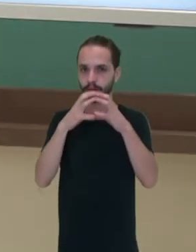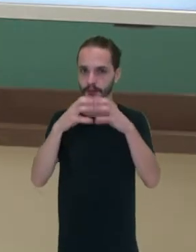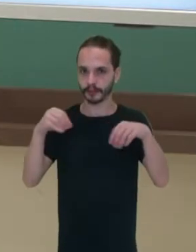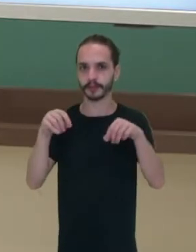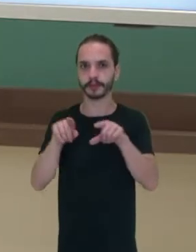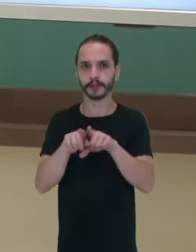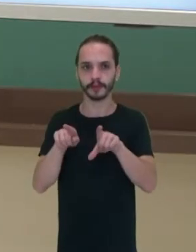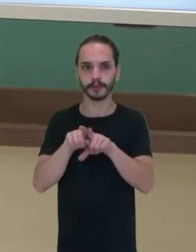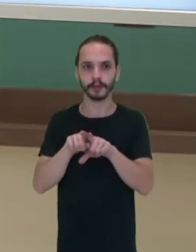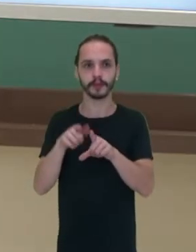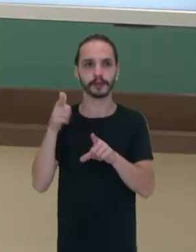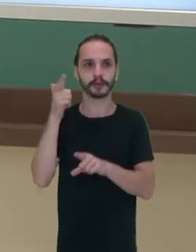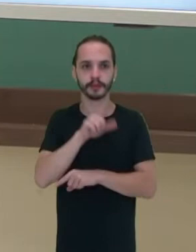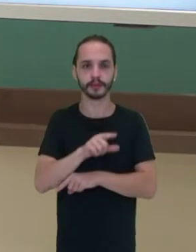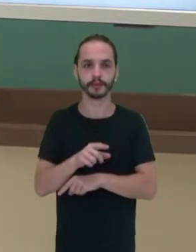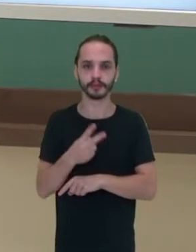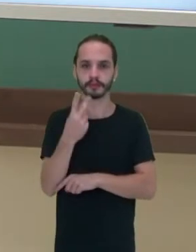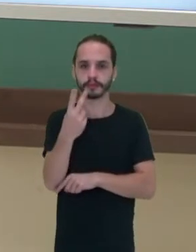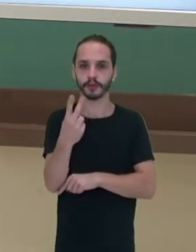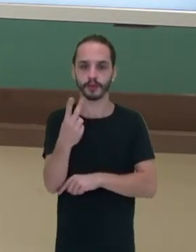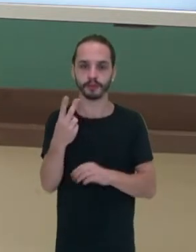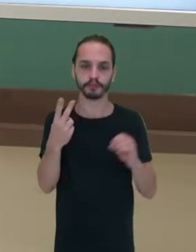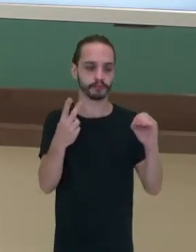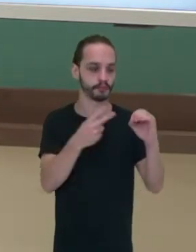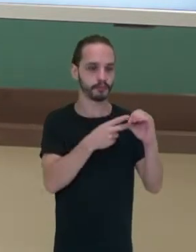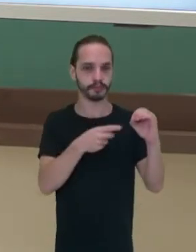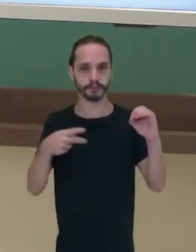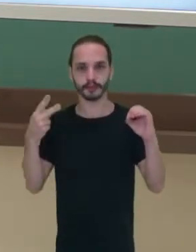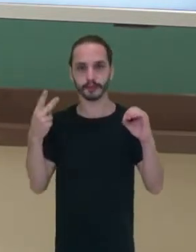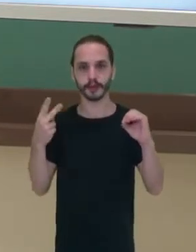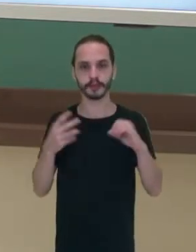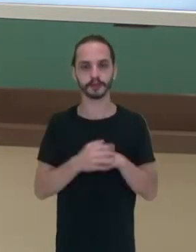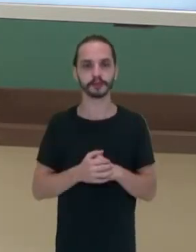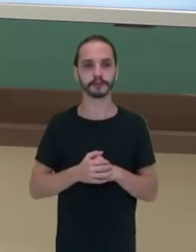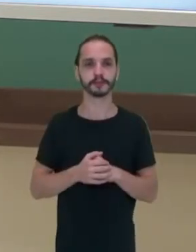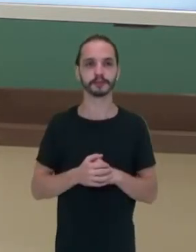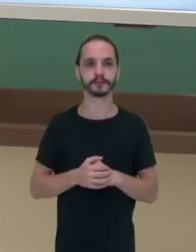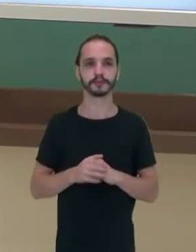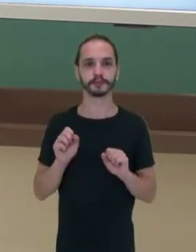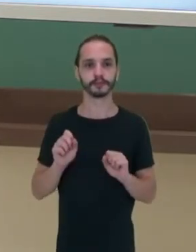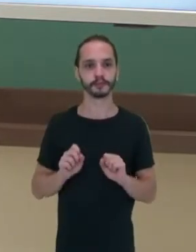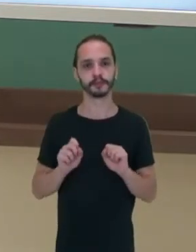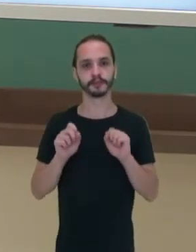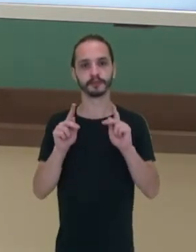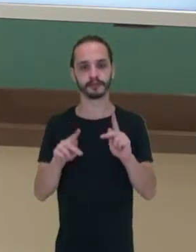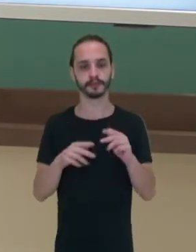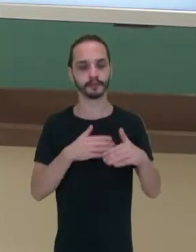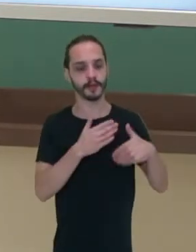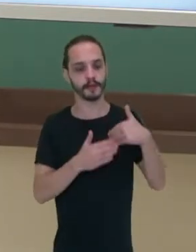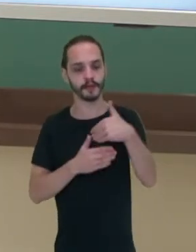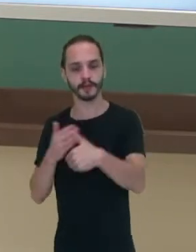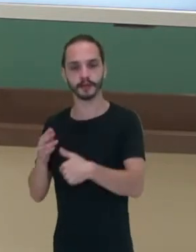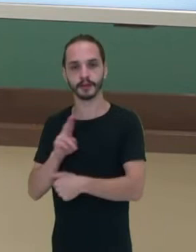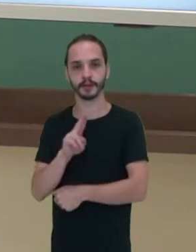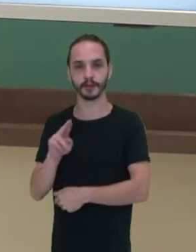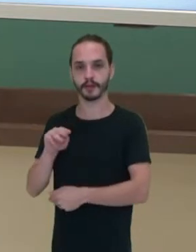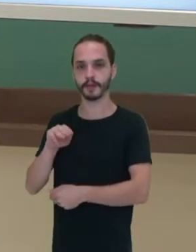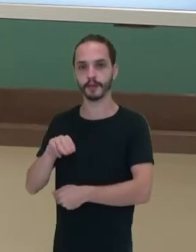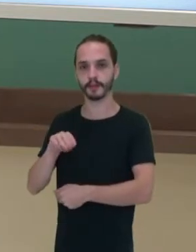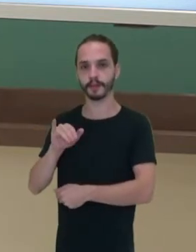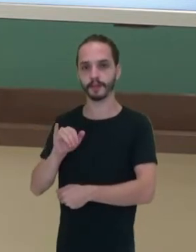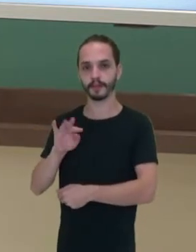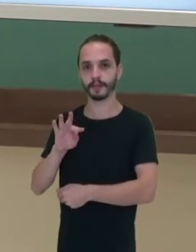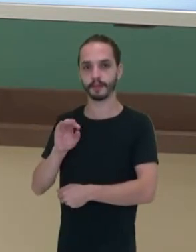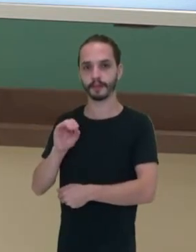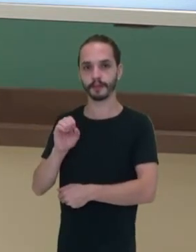deram origem da célula mãe, ok? Pelo processo da mitose, aqui essa divisão